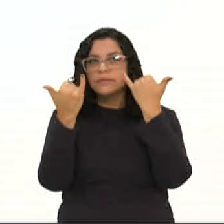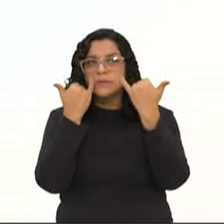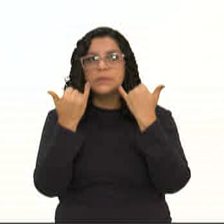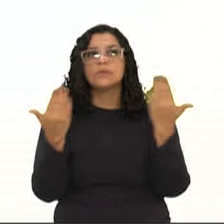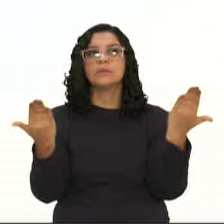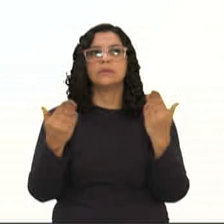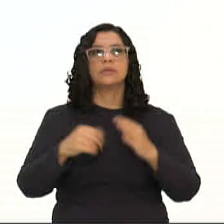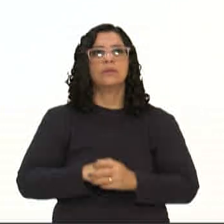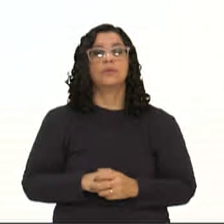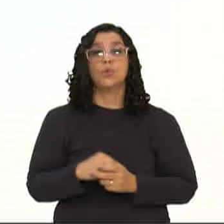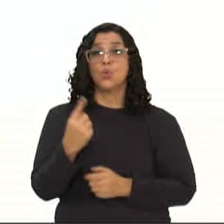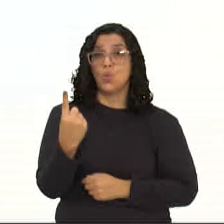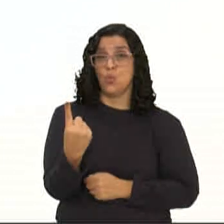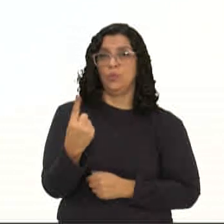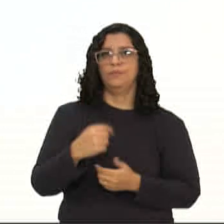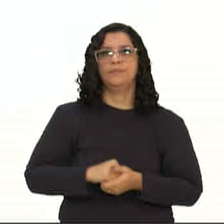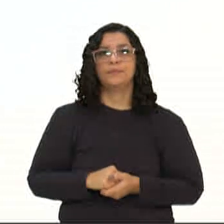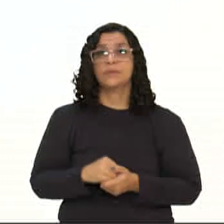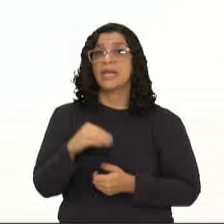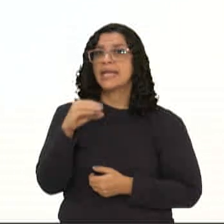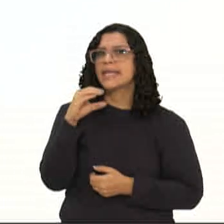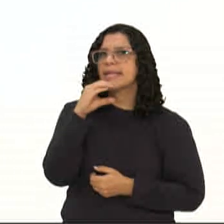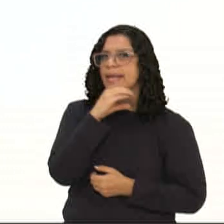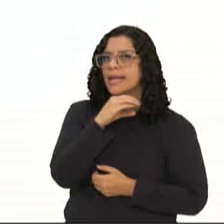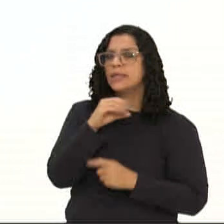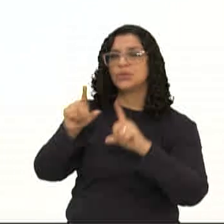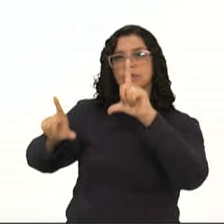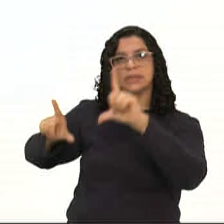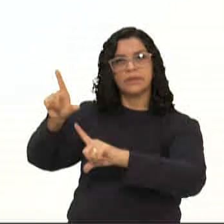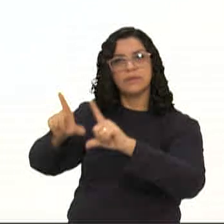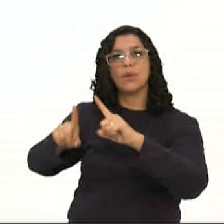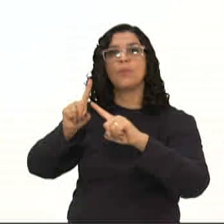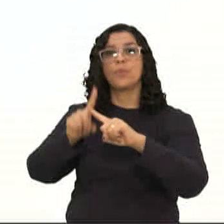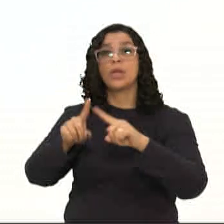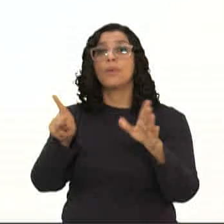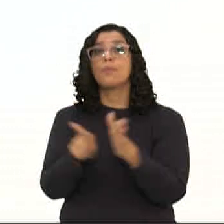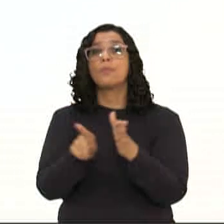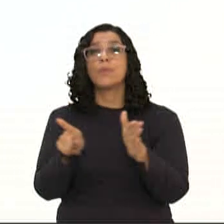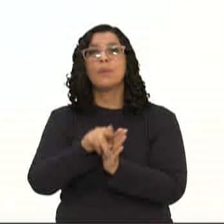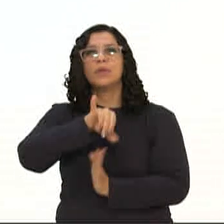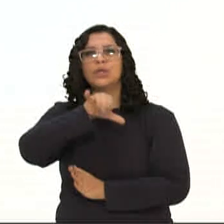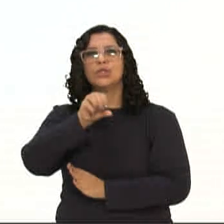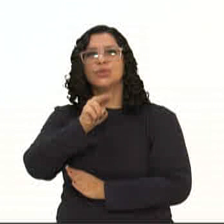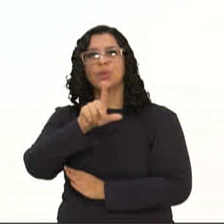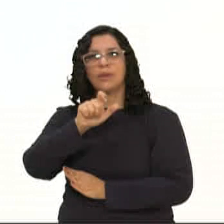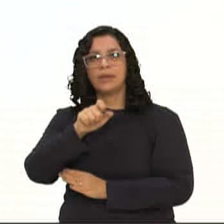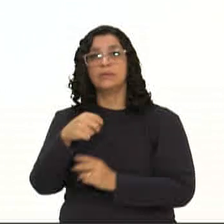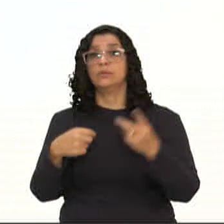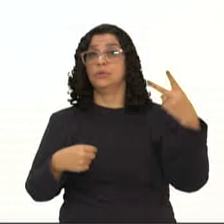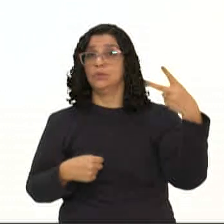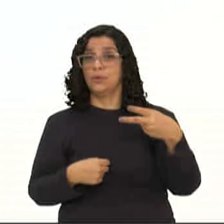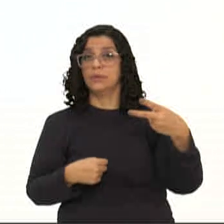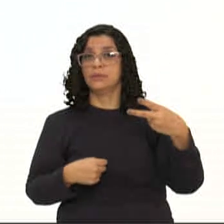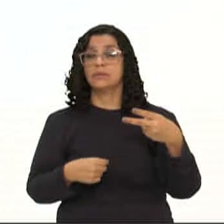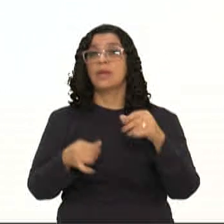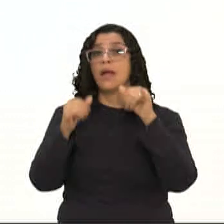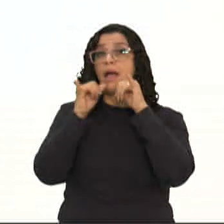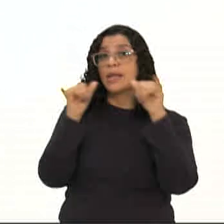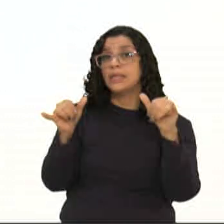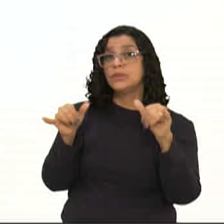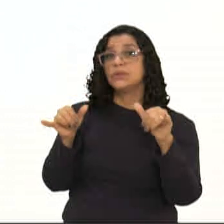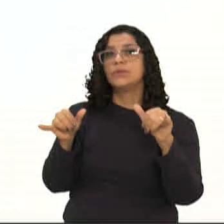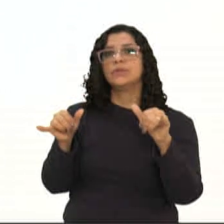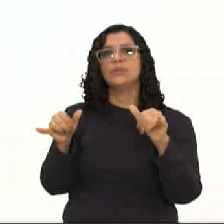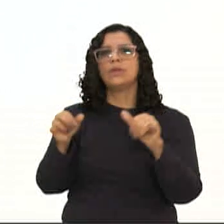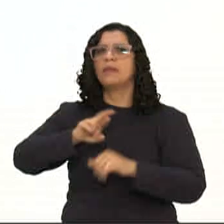seguir. Item 1. O aquecimento do televisor é devido ao efeito Joule. Item 2. A energia